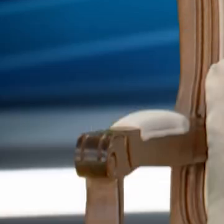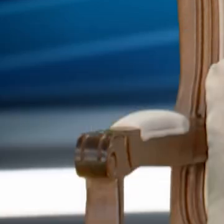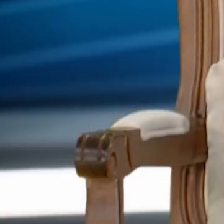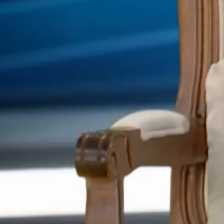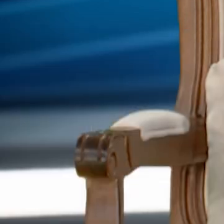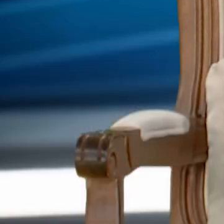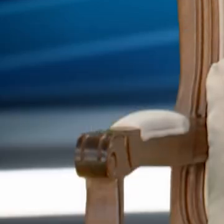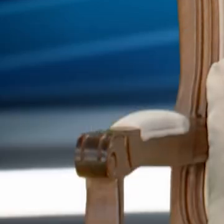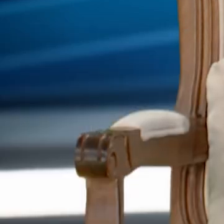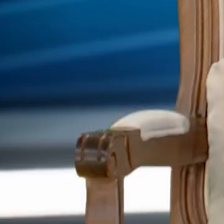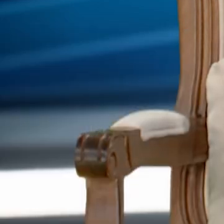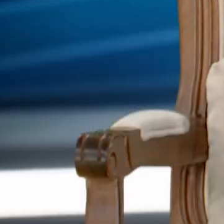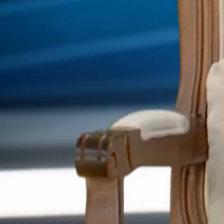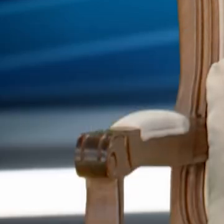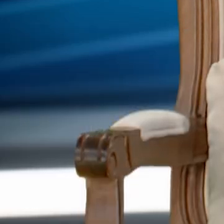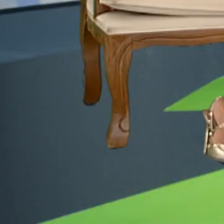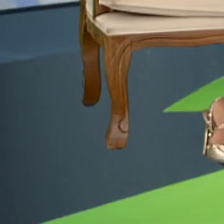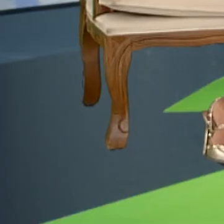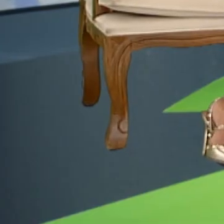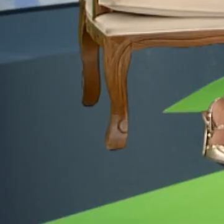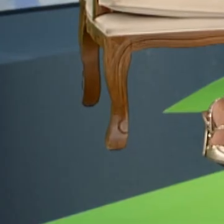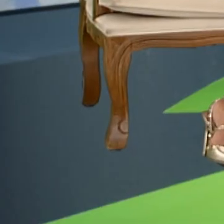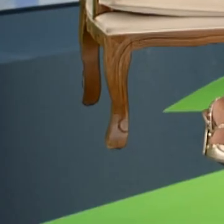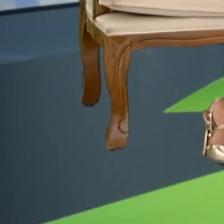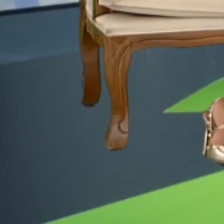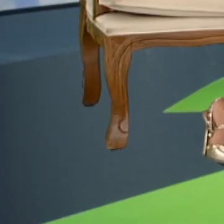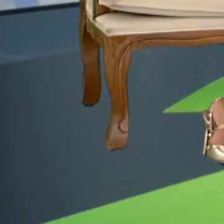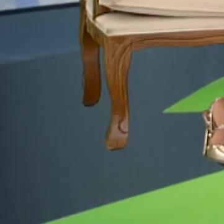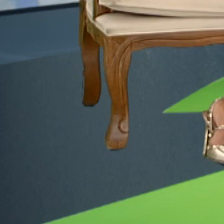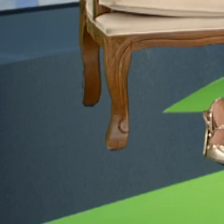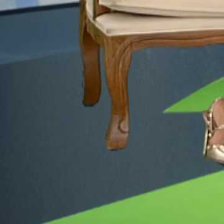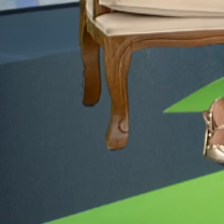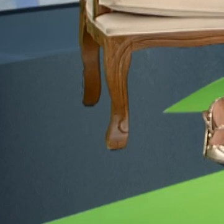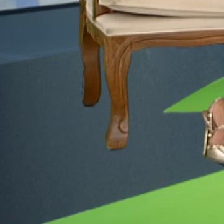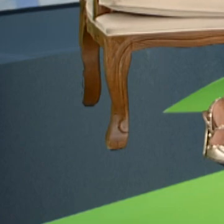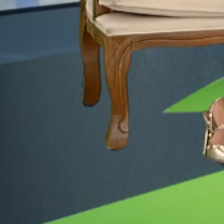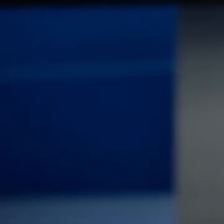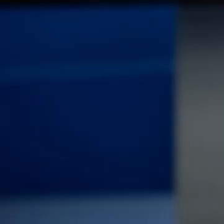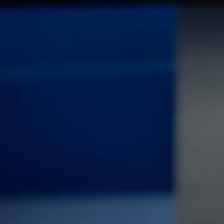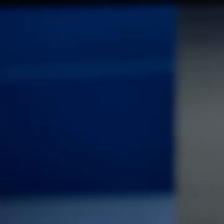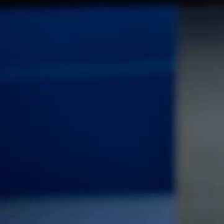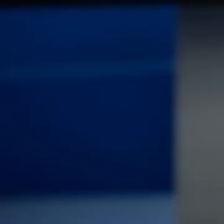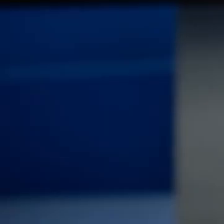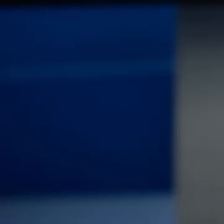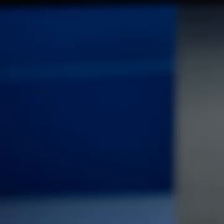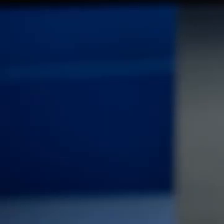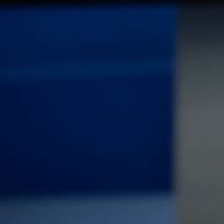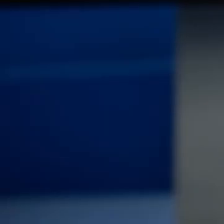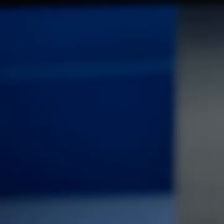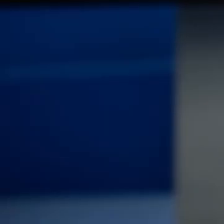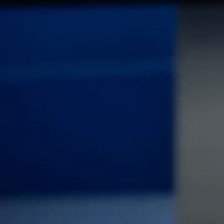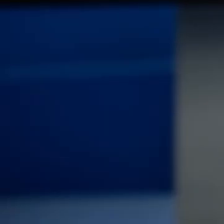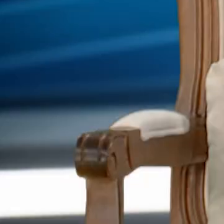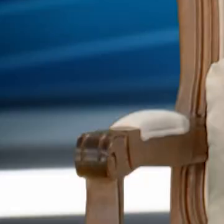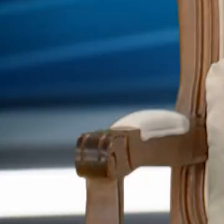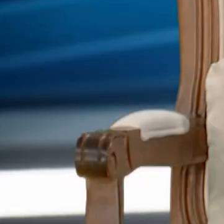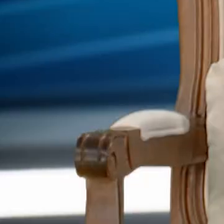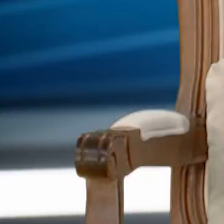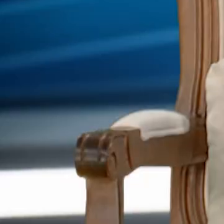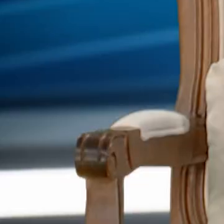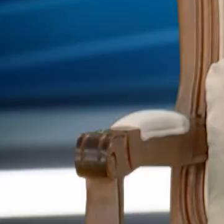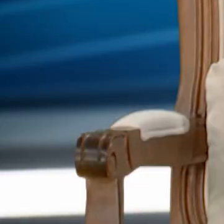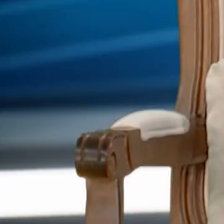a expectativa às vezes né porque a pessoa quer tanto que o resultado venha rápido e às vezes não vem né Não